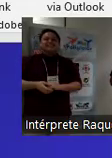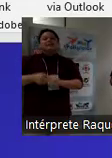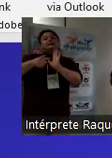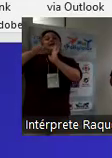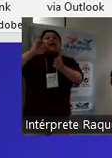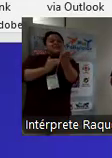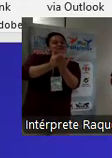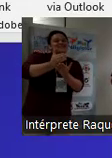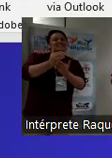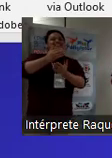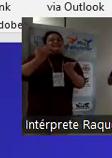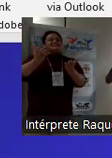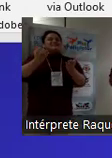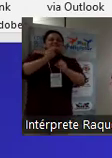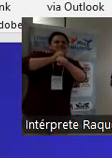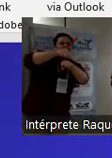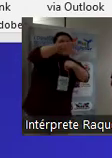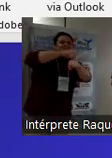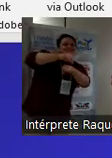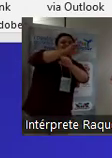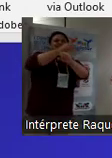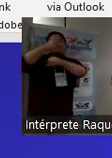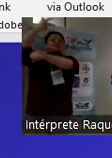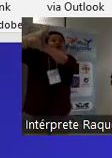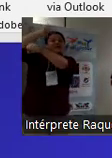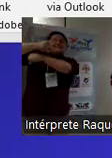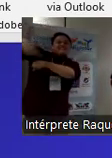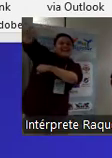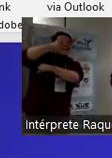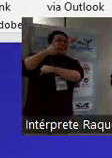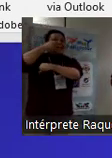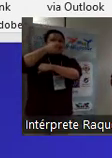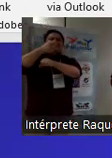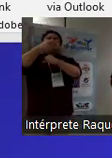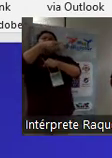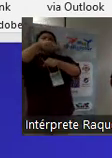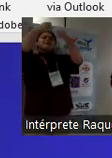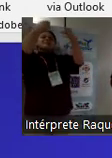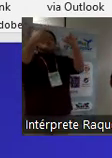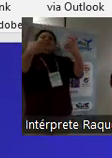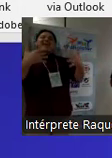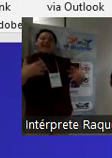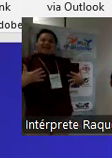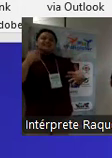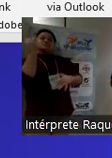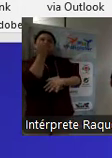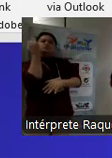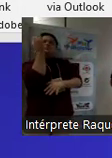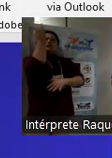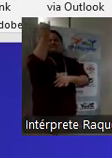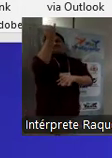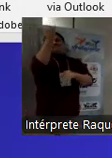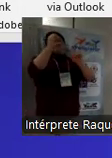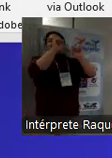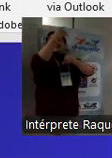Antes de começar, eu gostaria de compartilhar um vídeo aqui. E nesse vídeo tem uma parte que é muito importante.